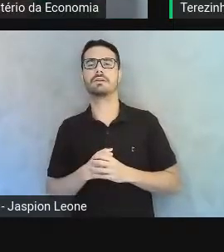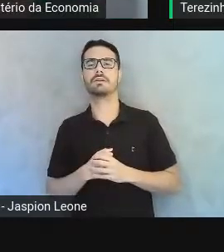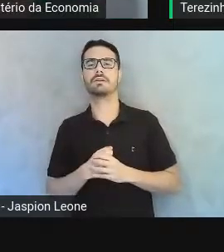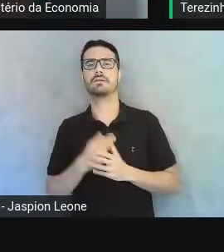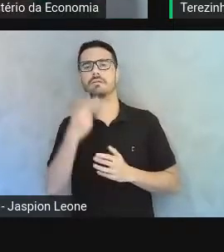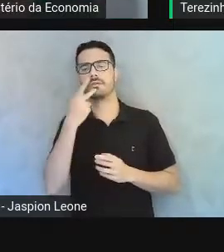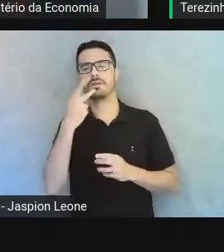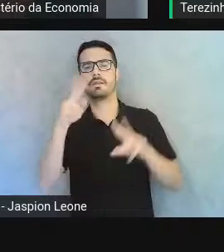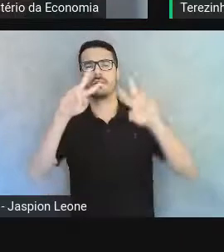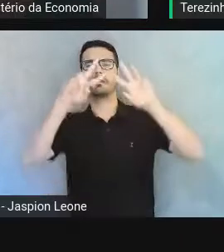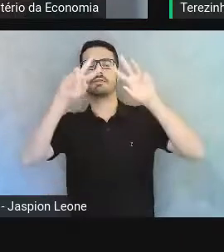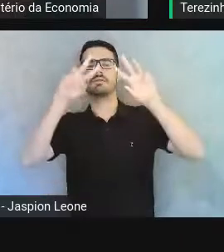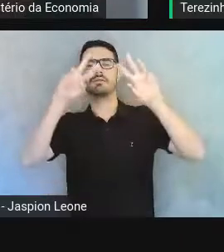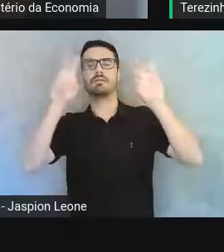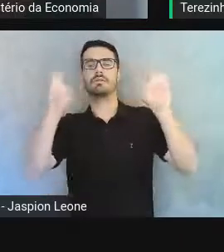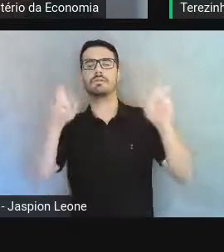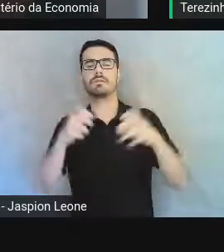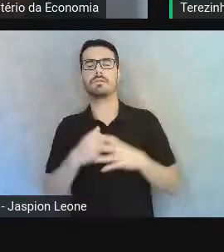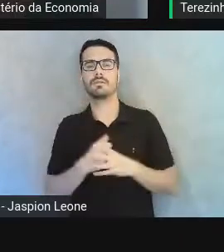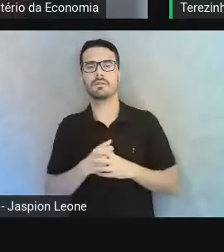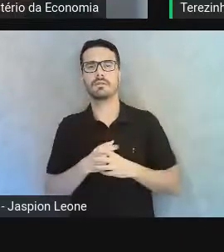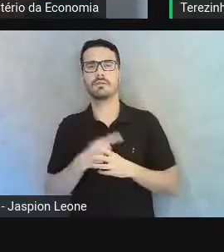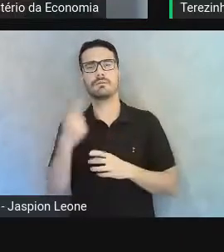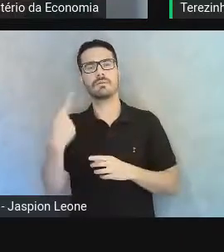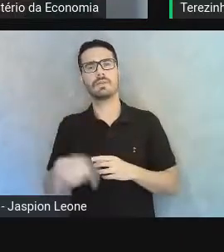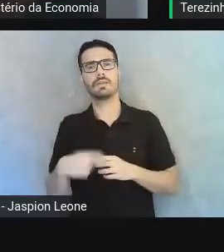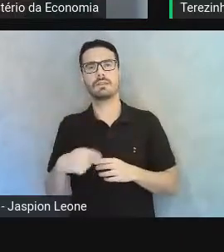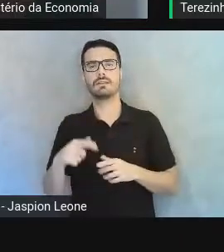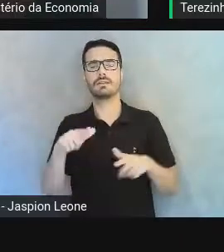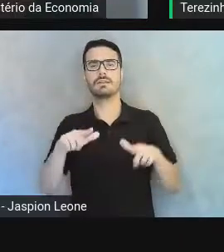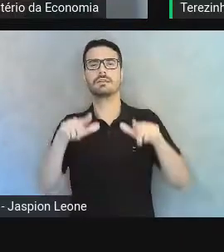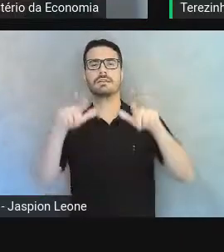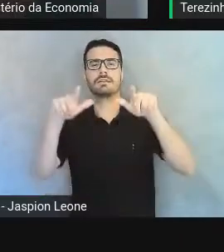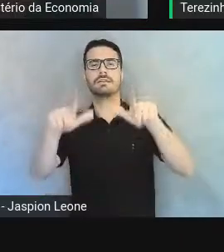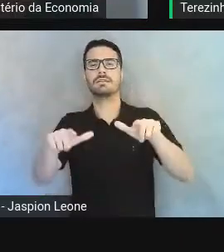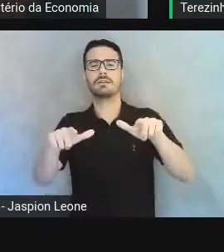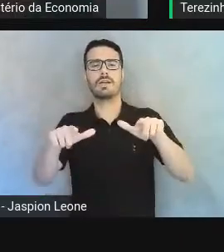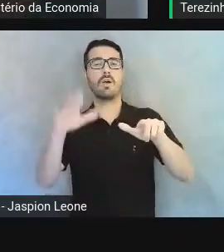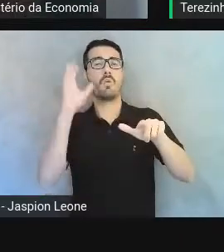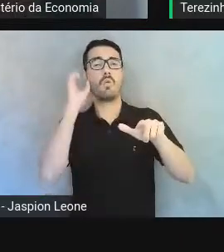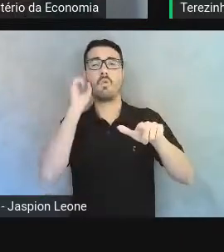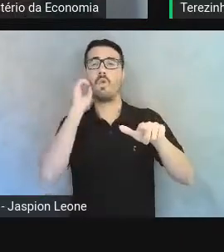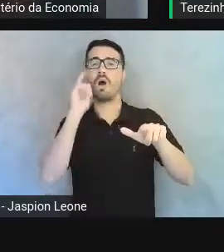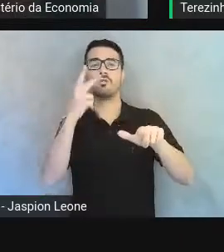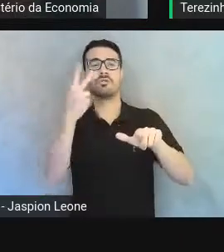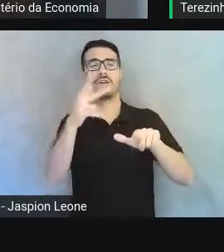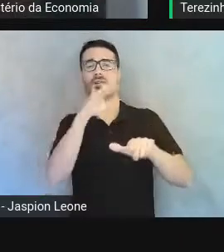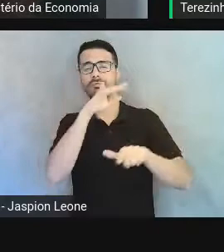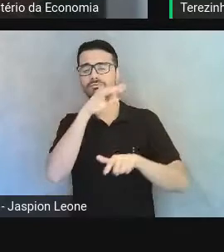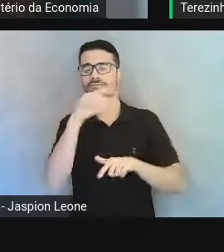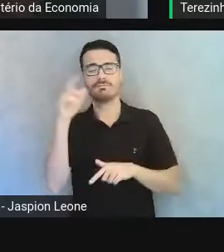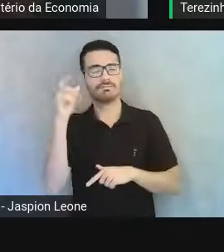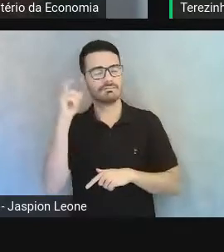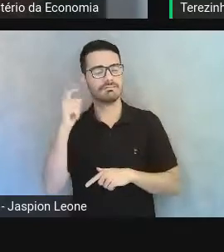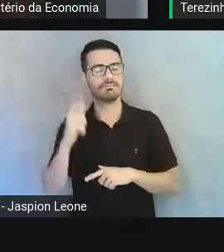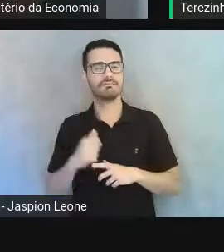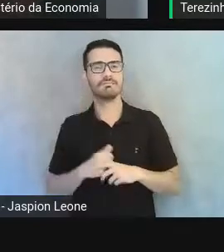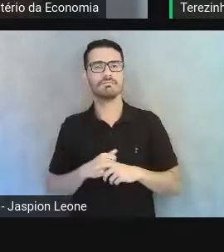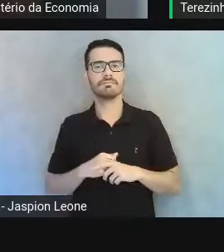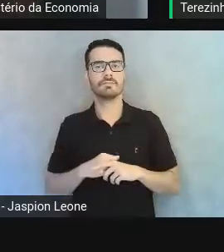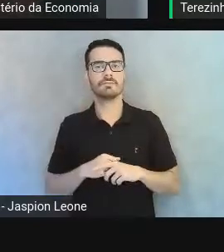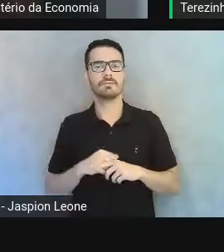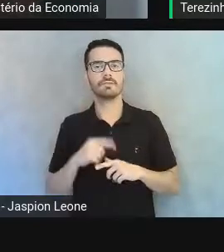todo. Tem que cientificar toda a administração pública, eu entendi. Tem que tornar a administração pública